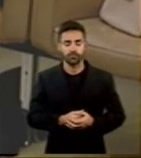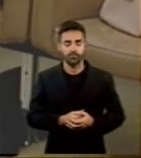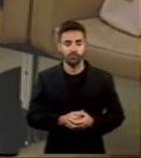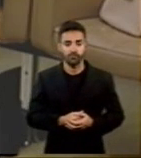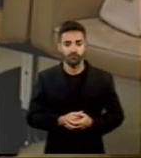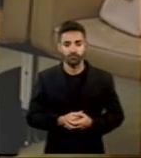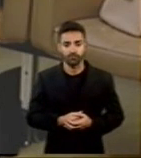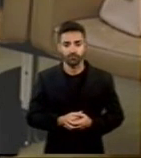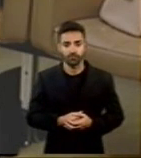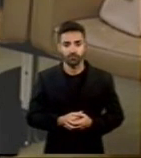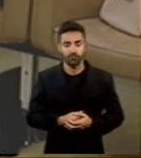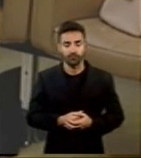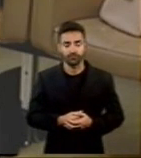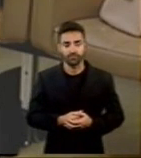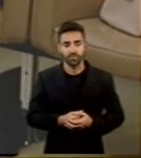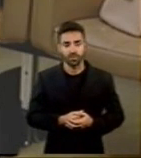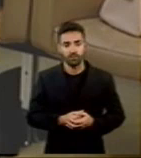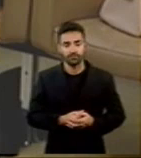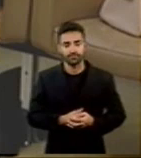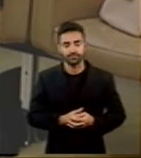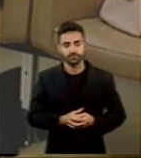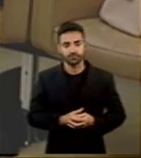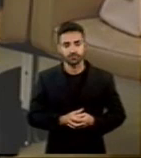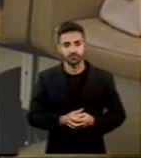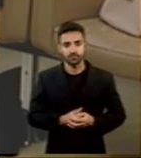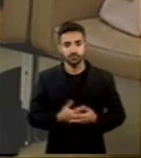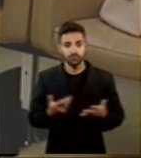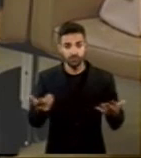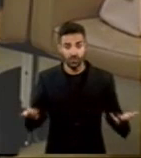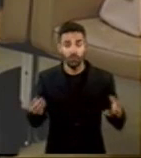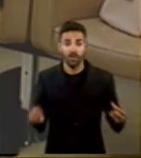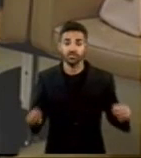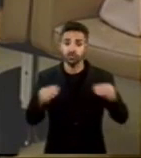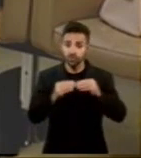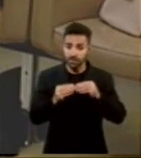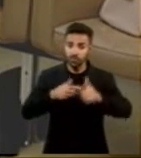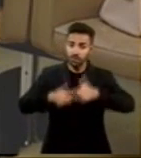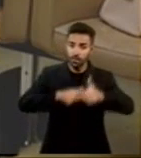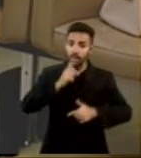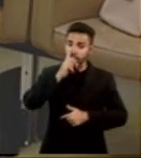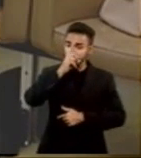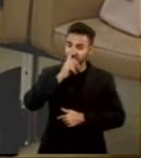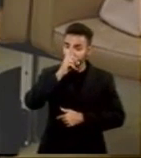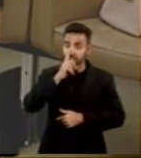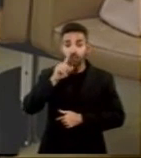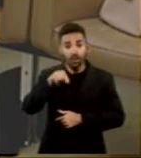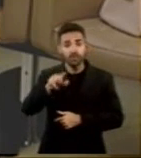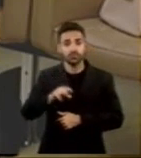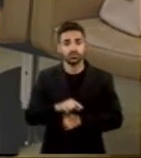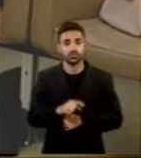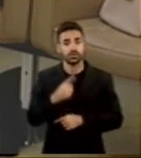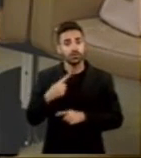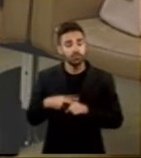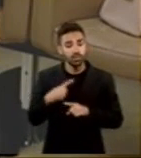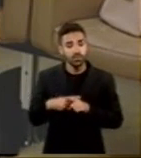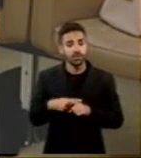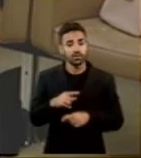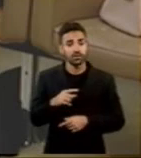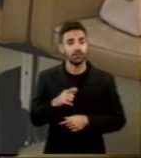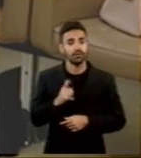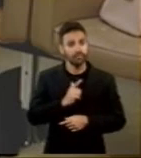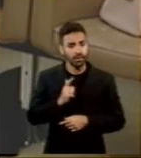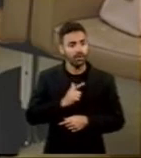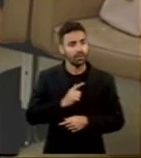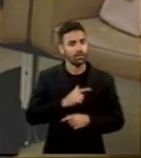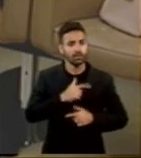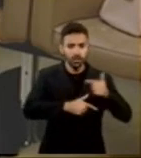eles esperavam. A ideia do adicional de risco é exatamente essa, é cobrir não só esses